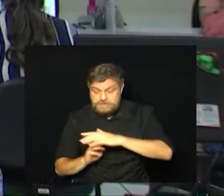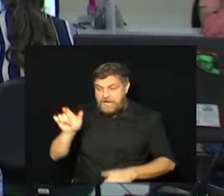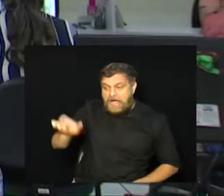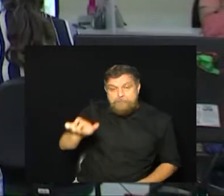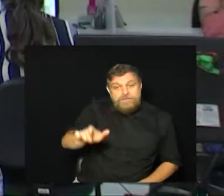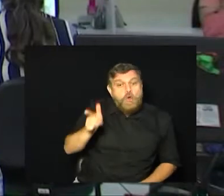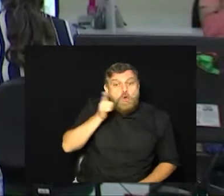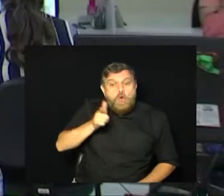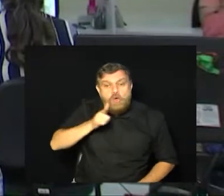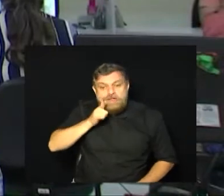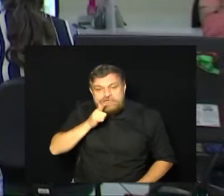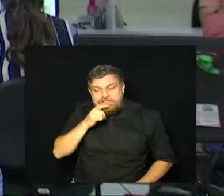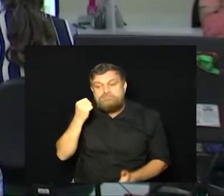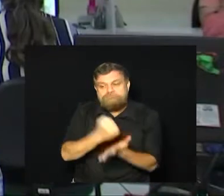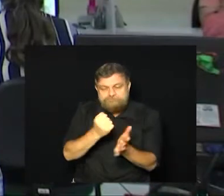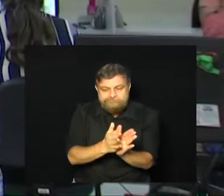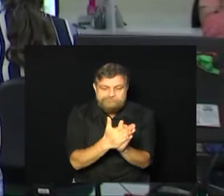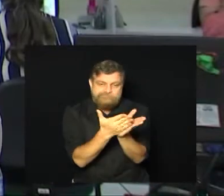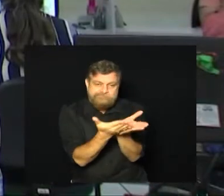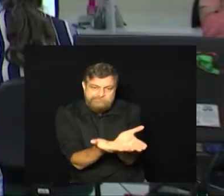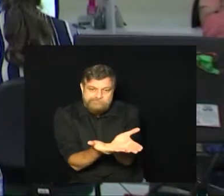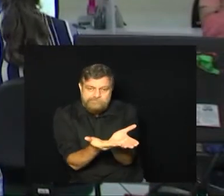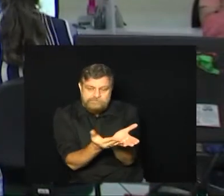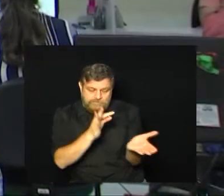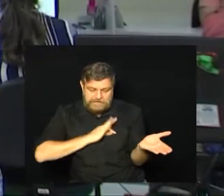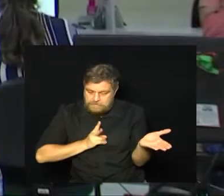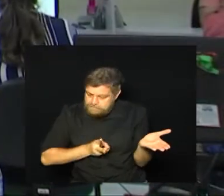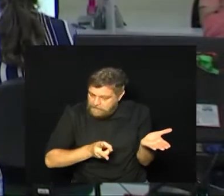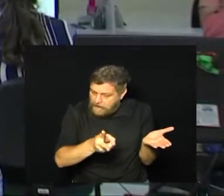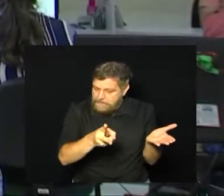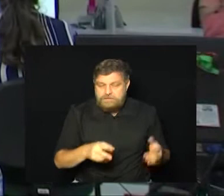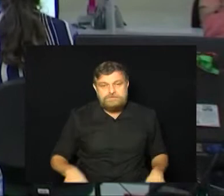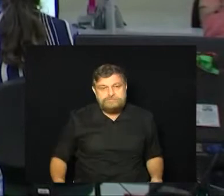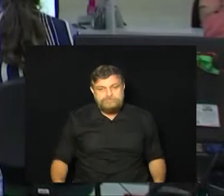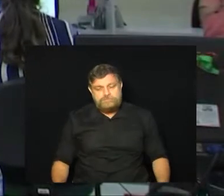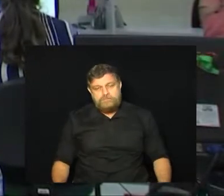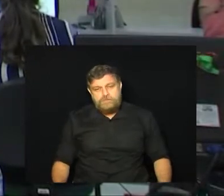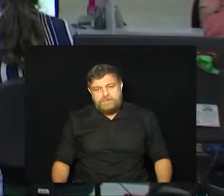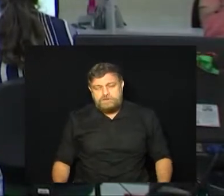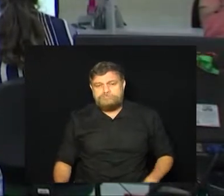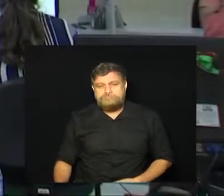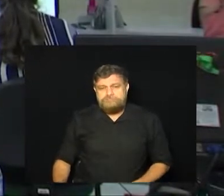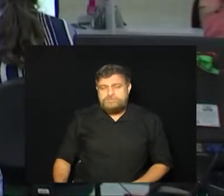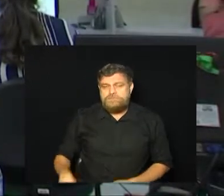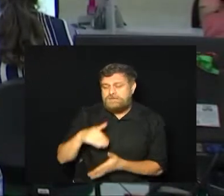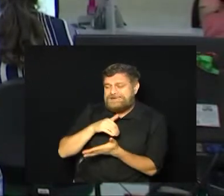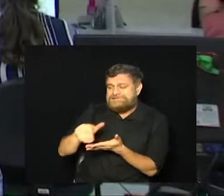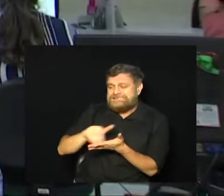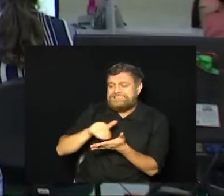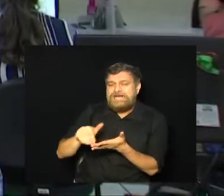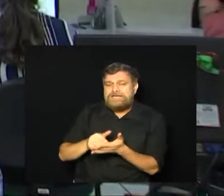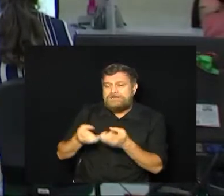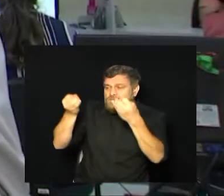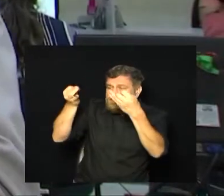pessoas consigam um emprego sendo efetivado, né? Bom, secretário, gostaria que o senhor